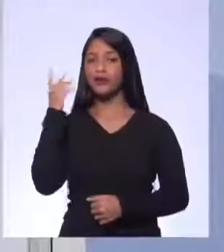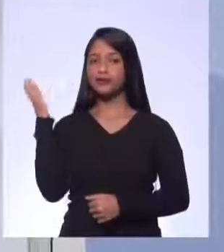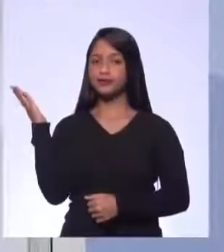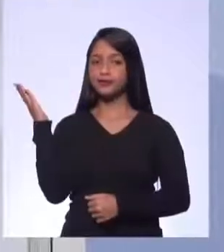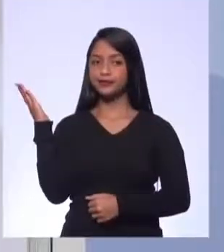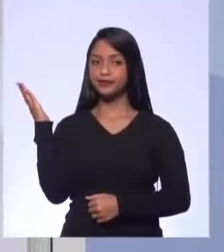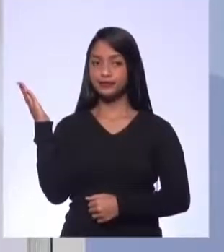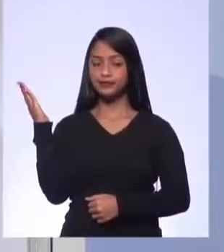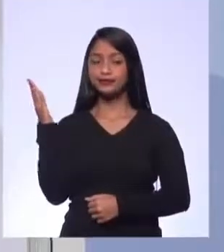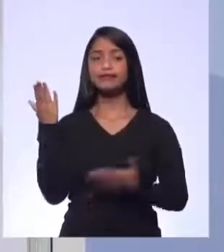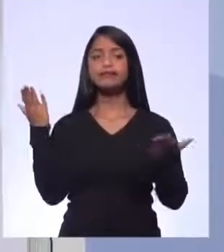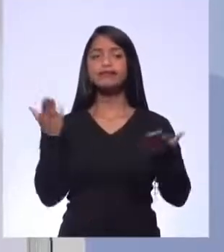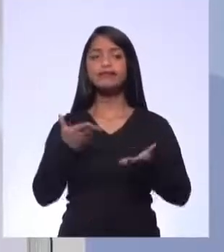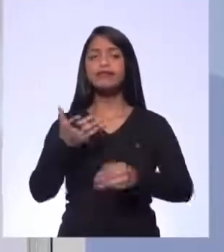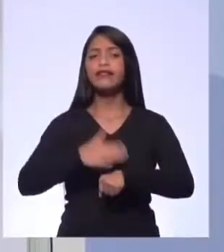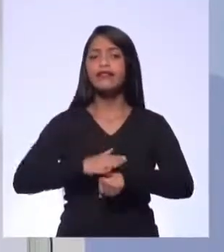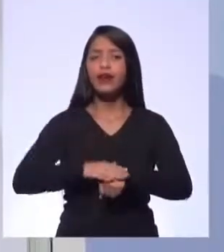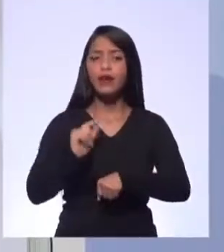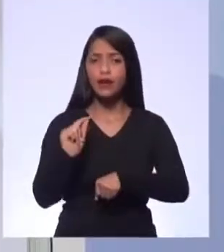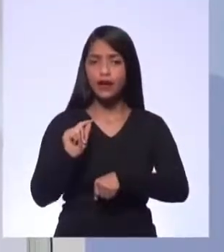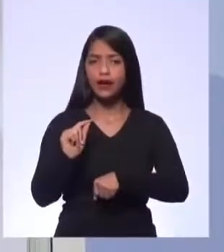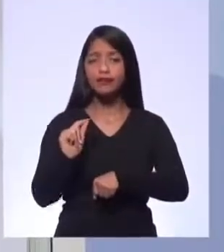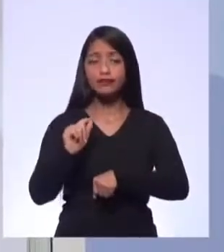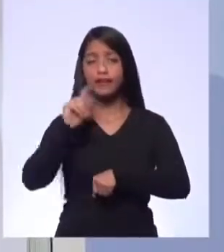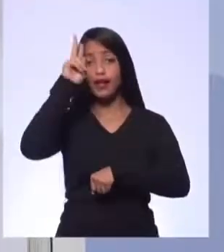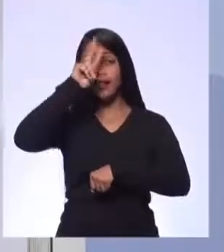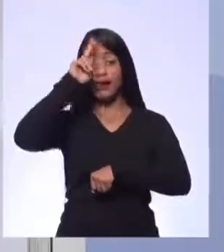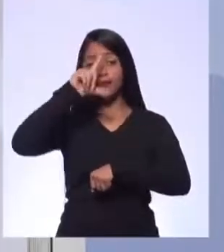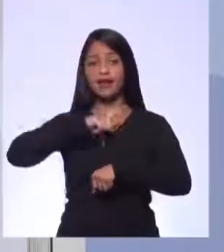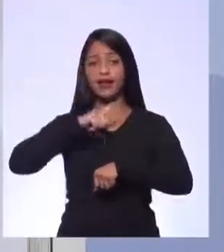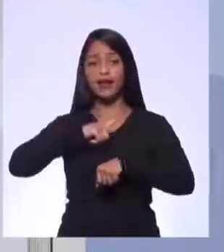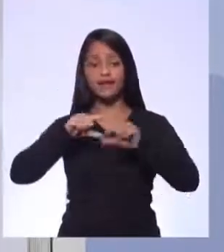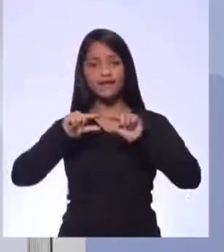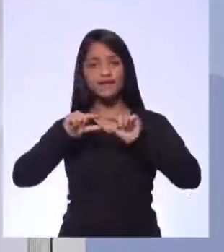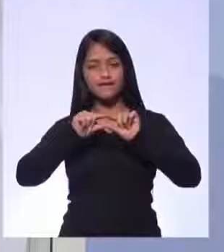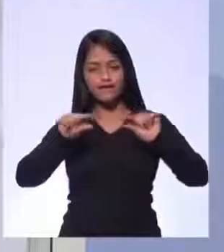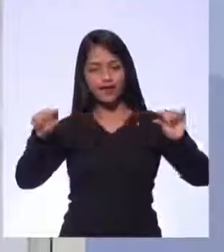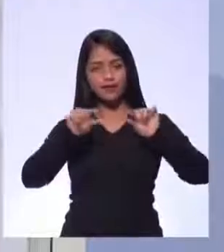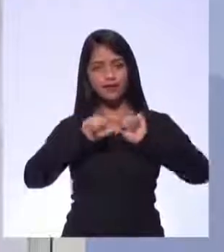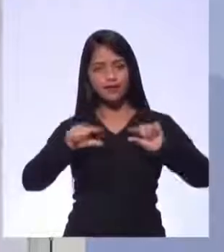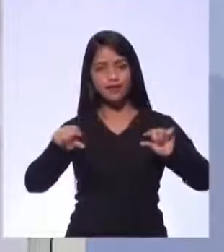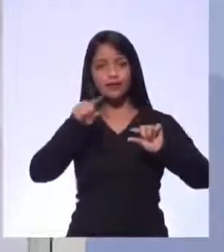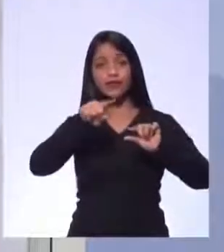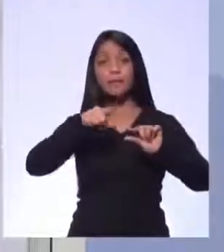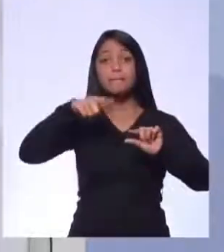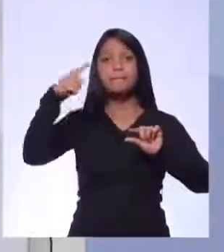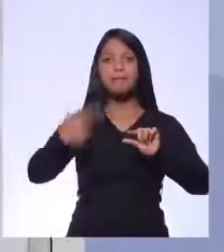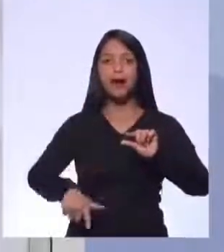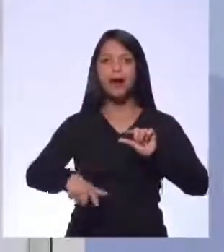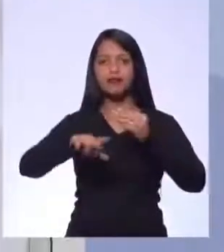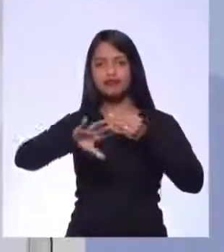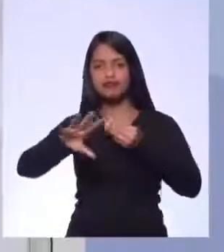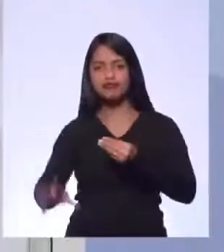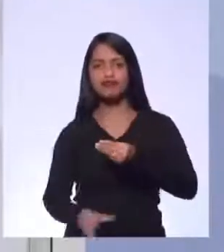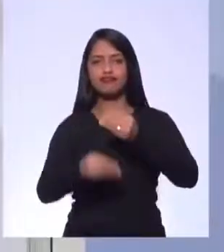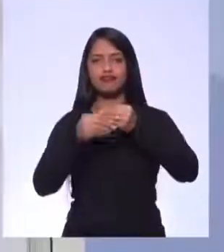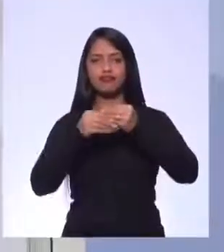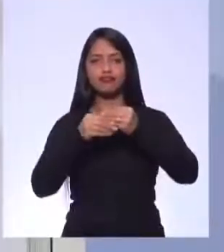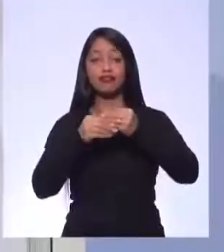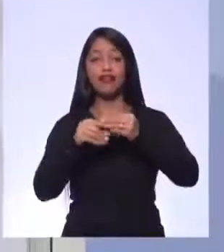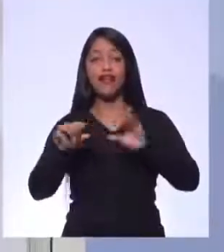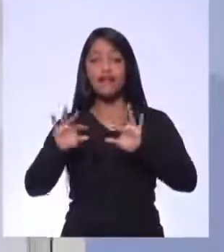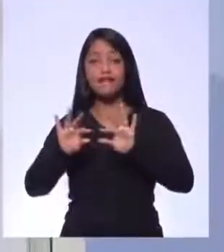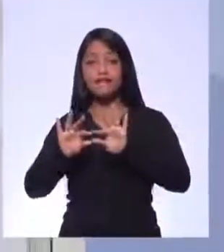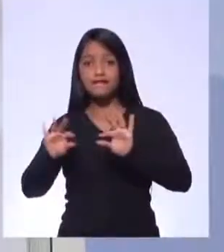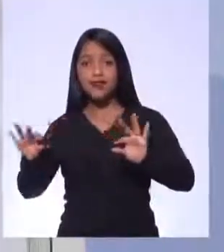tem que fazer? Você tem que pegar aquelas sentenças e acrescentar isso aqui, ó, na frente da frase.